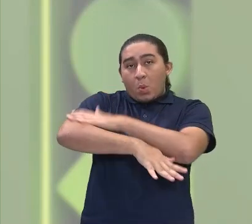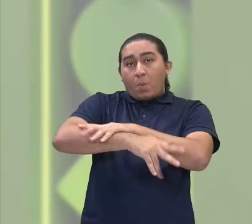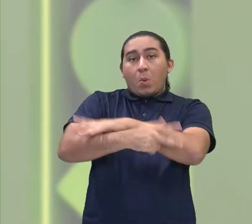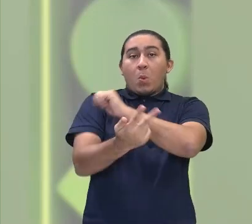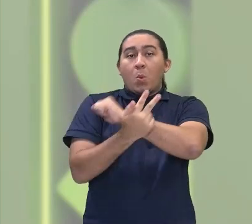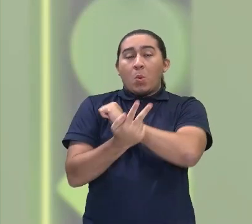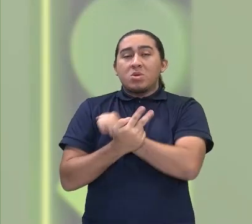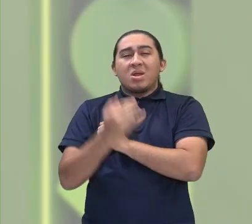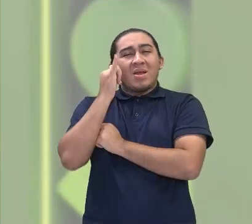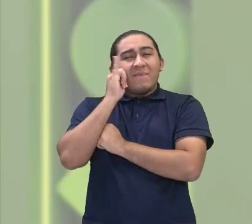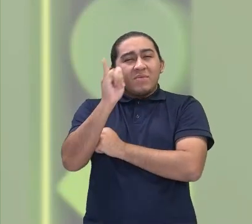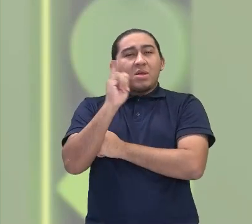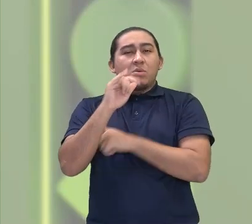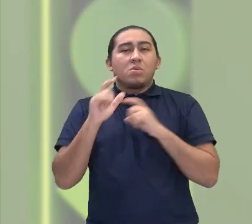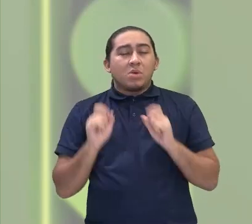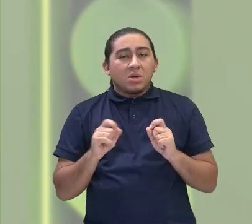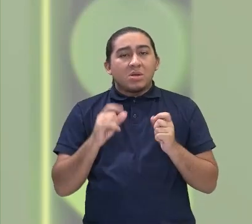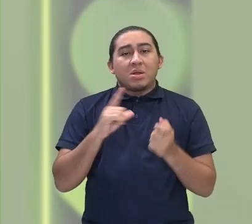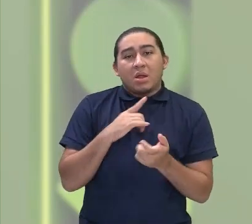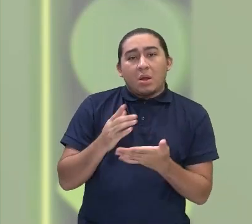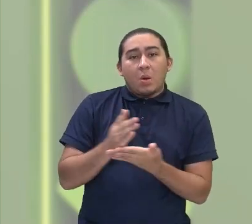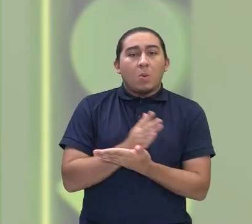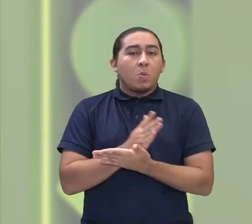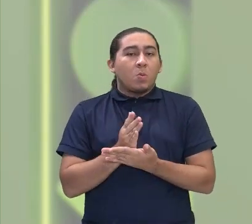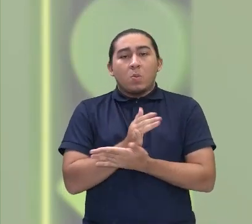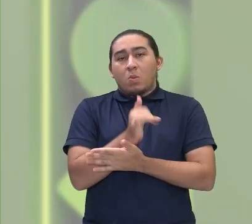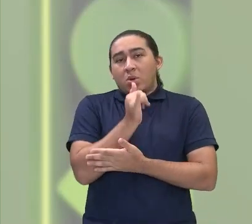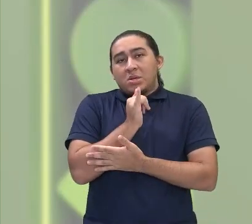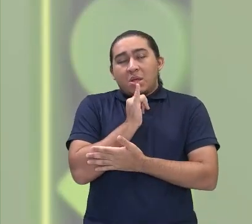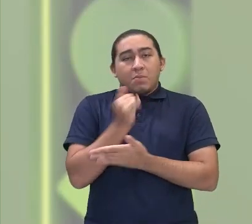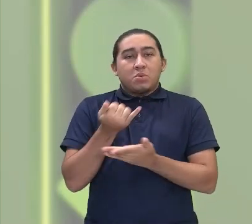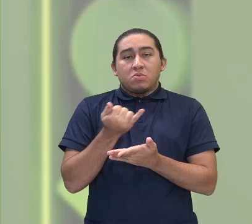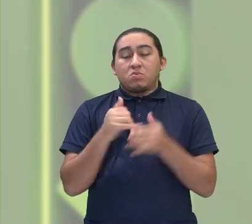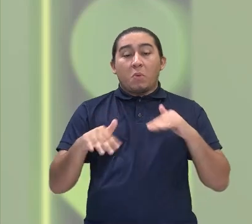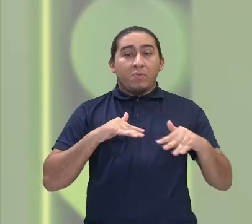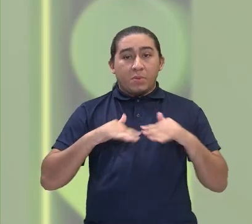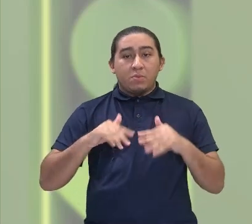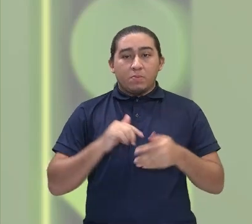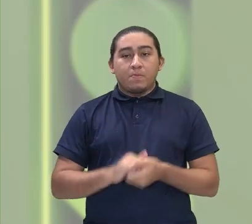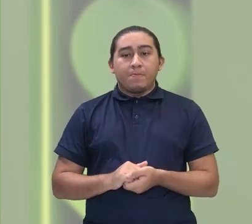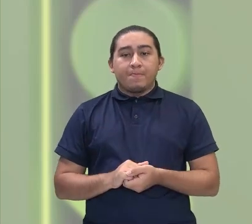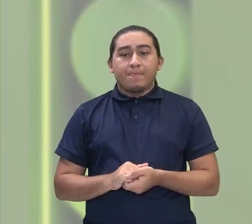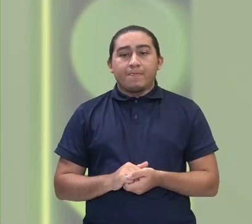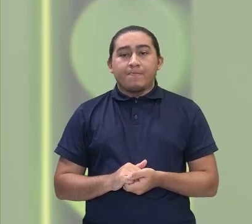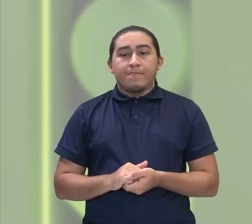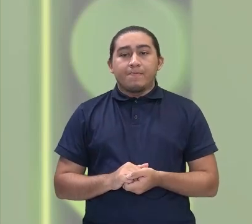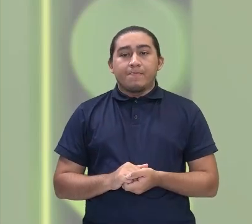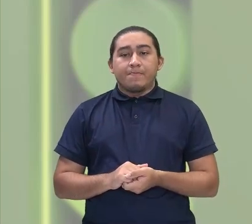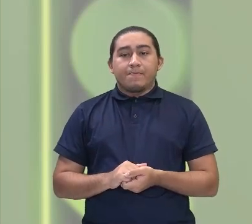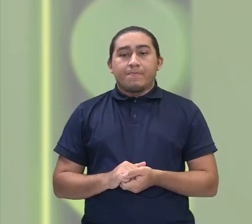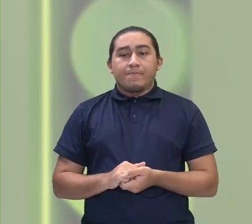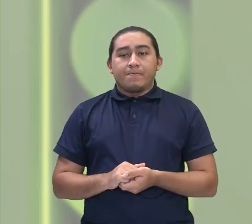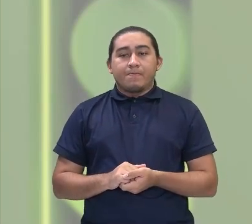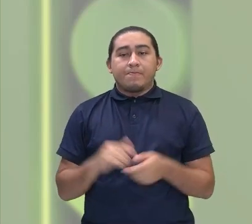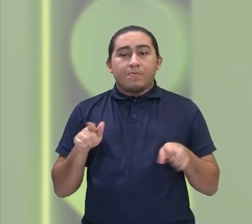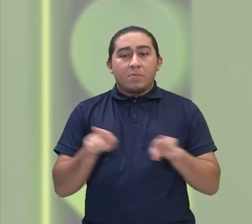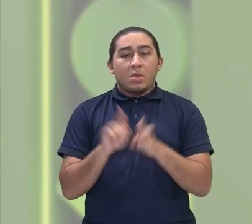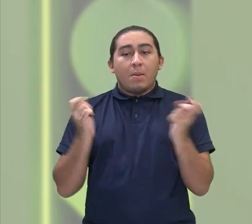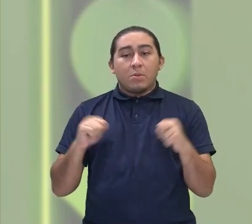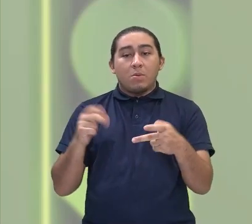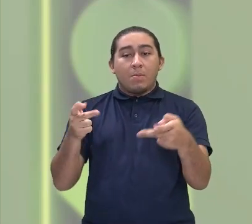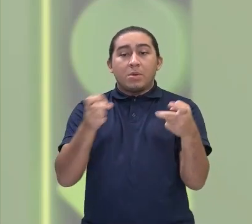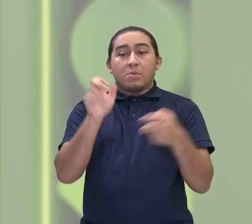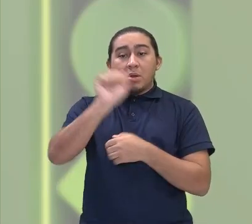contra atritos, né, contra atividades mecânicas, por exemplo. Certo? Além disso, a gente pode observar lá naquela